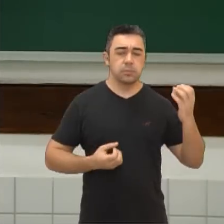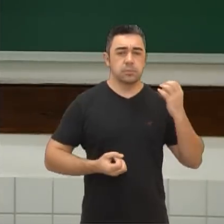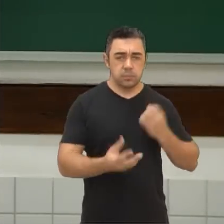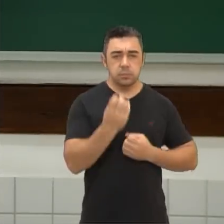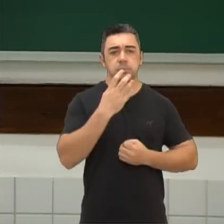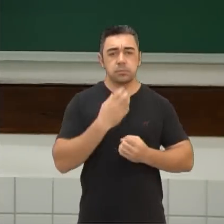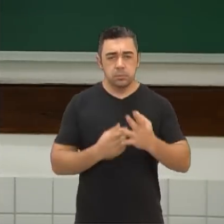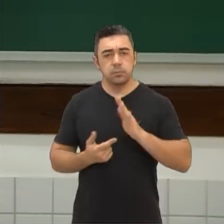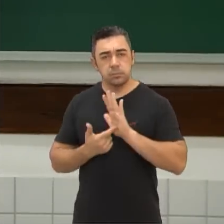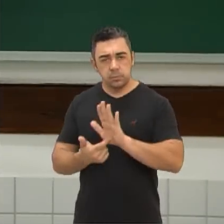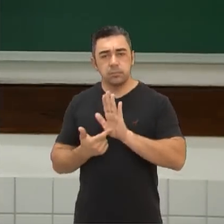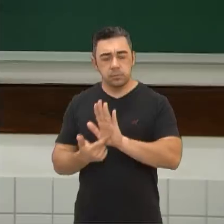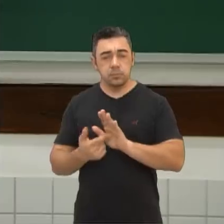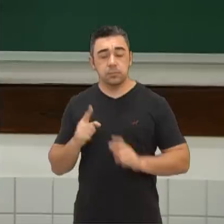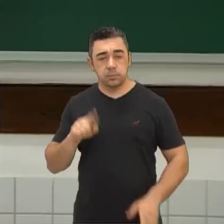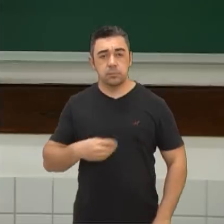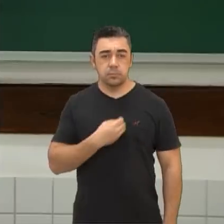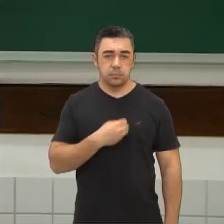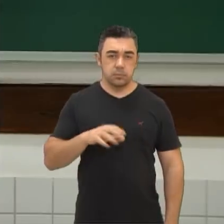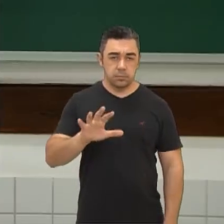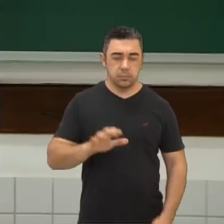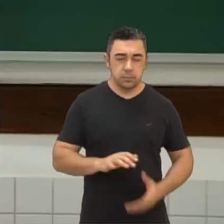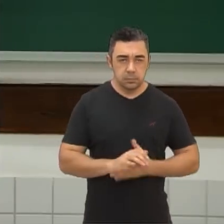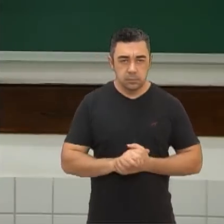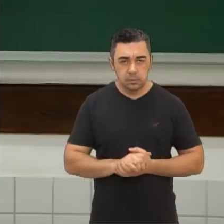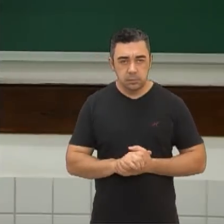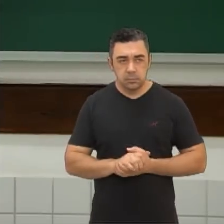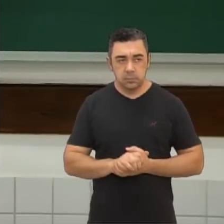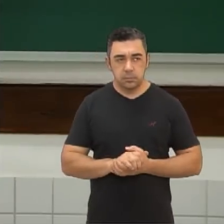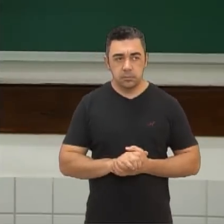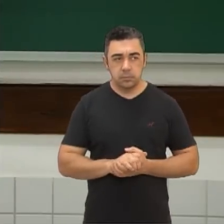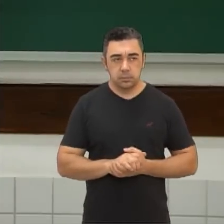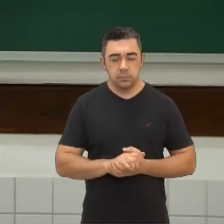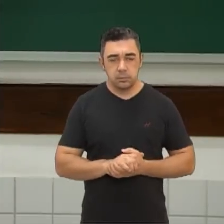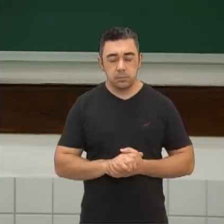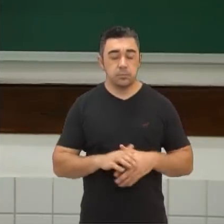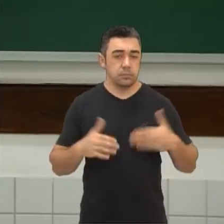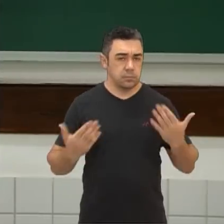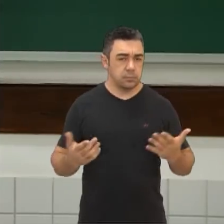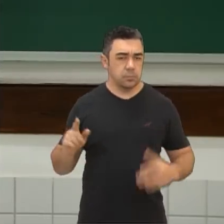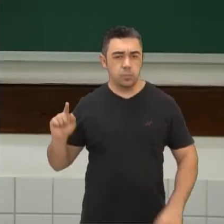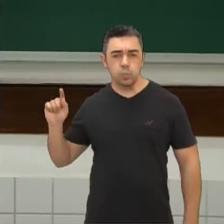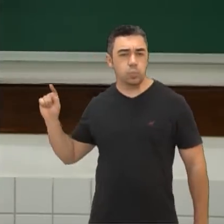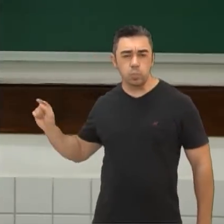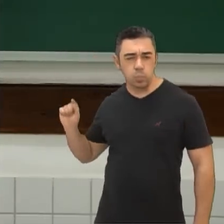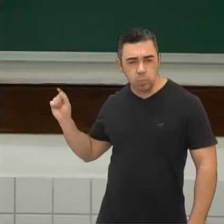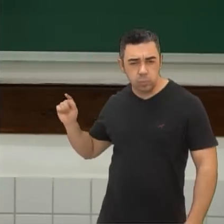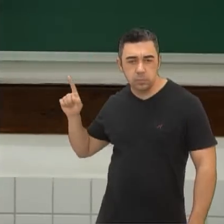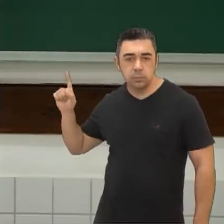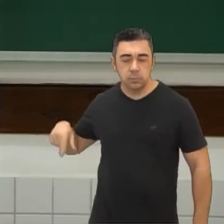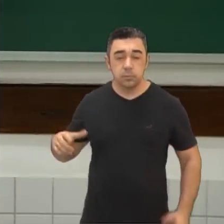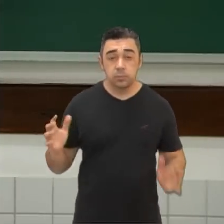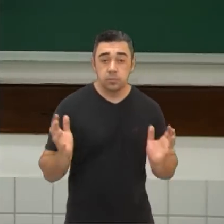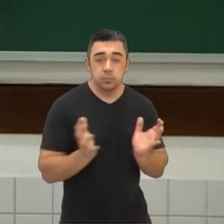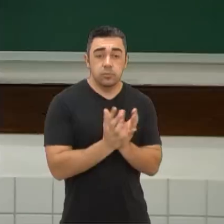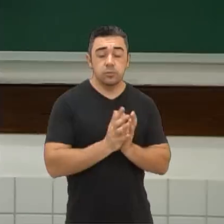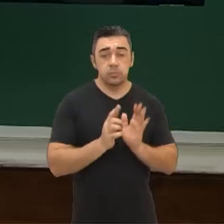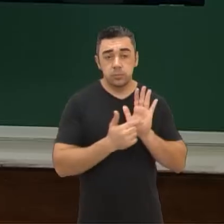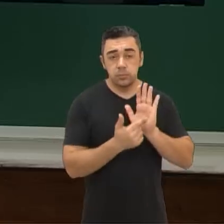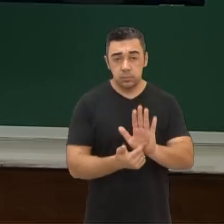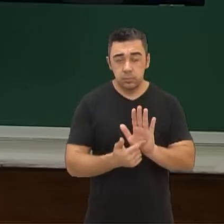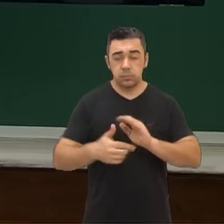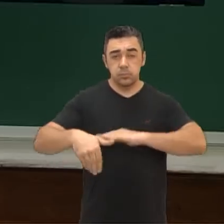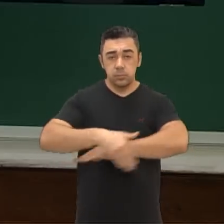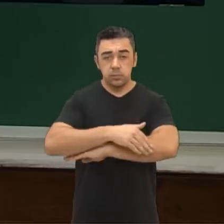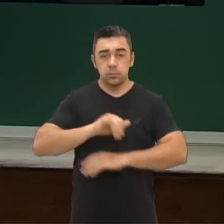esse público não já acostumou com sua arte, com a sua apresentação, e aí eles vão mudando de